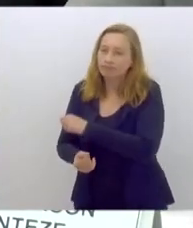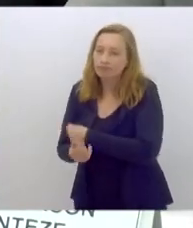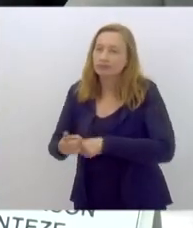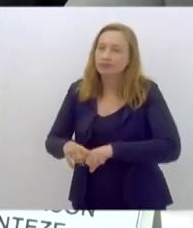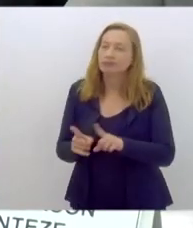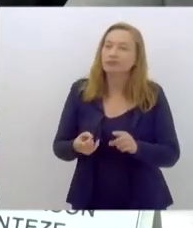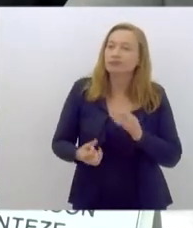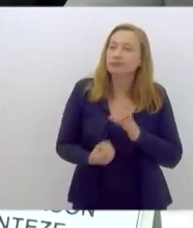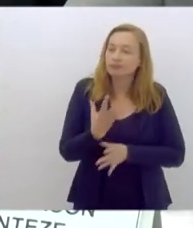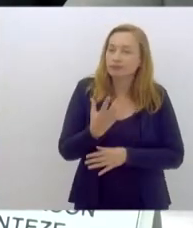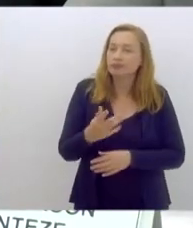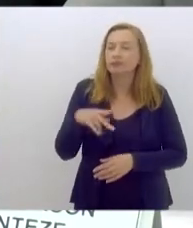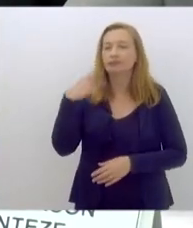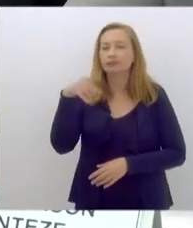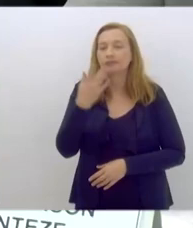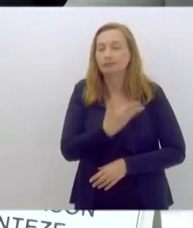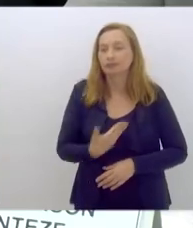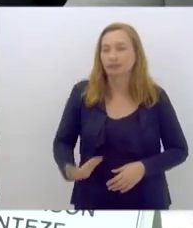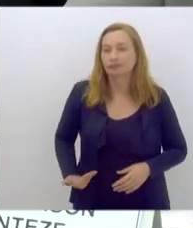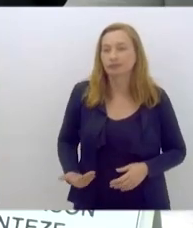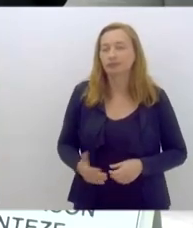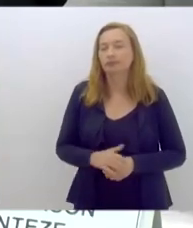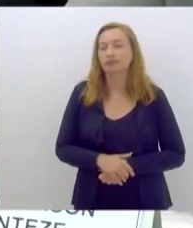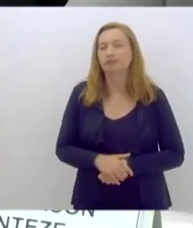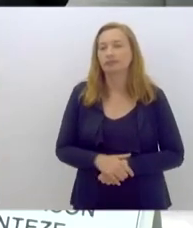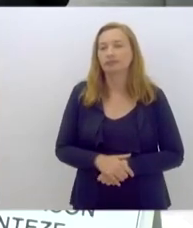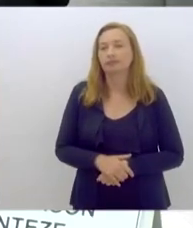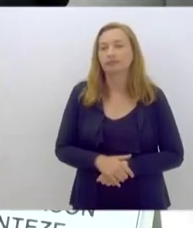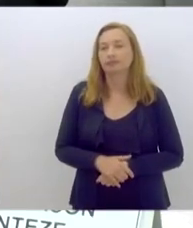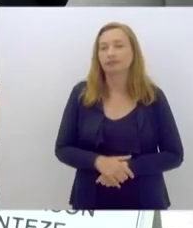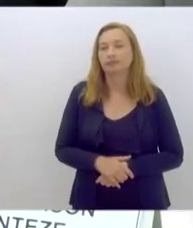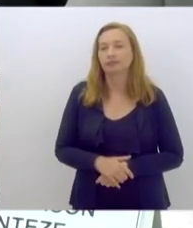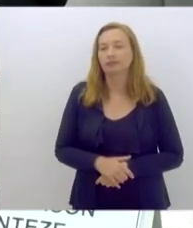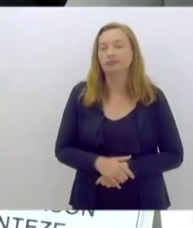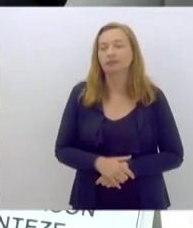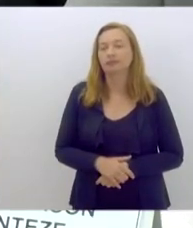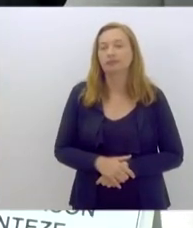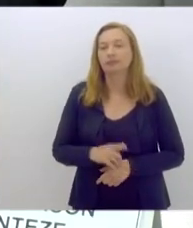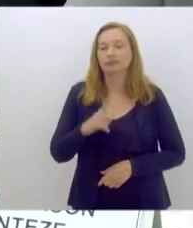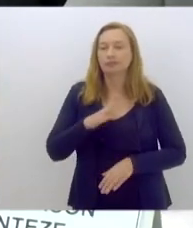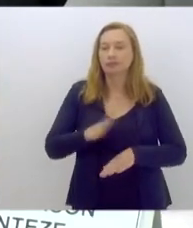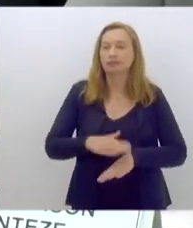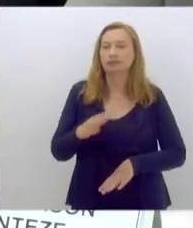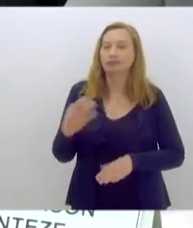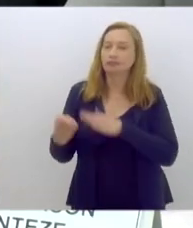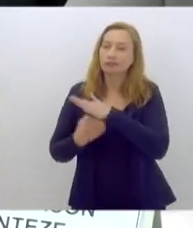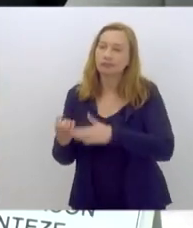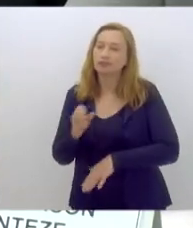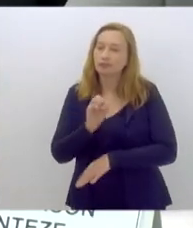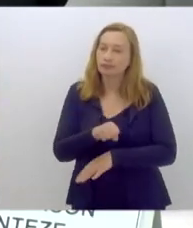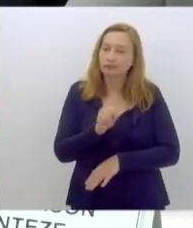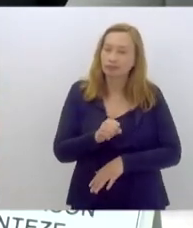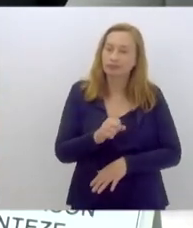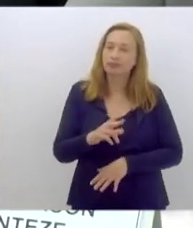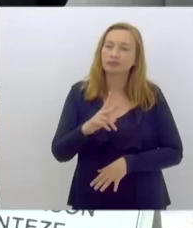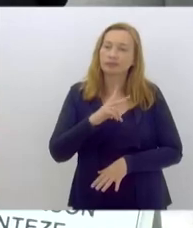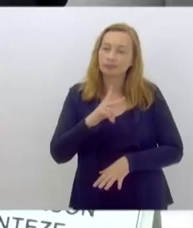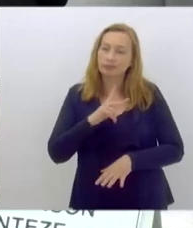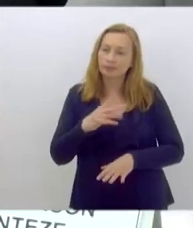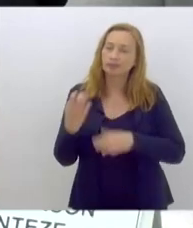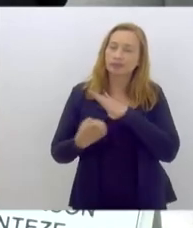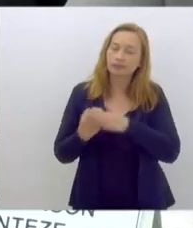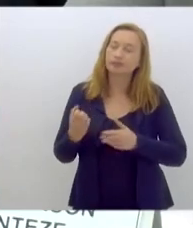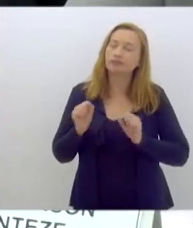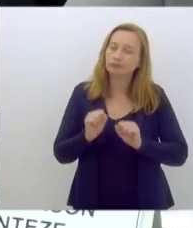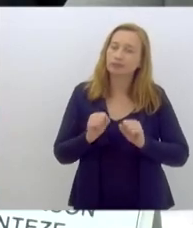sobretudo de criar políticas públicas para que a gente Atraia mais empresas E aí sim a iniciativa privada poder